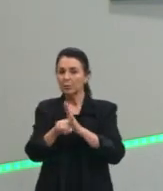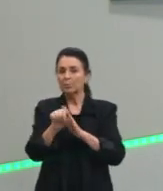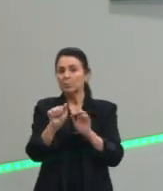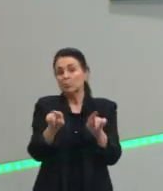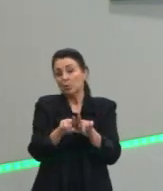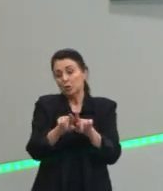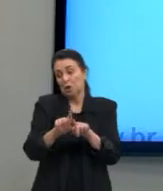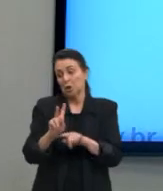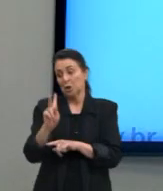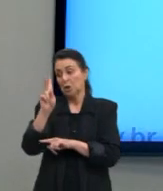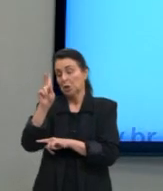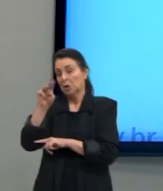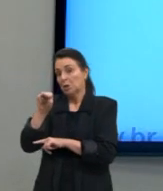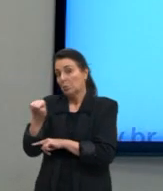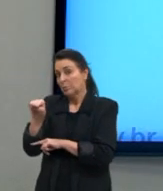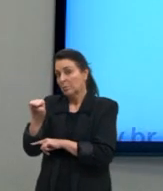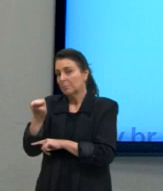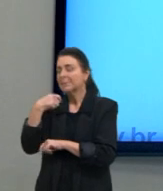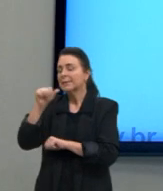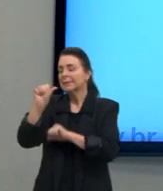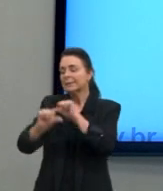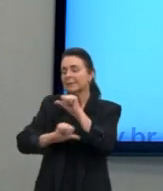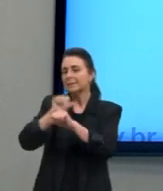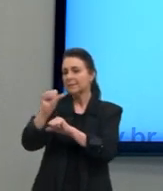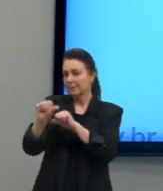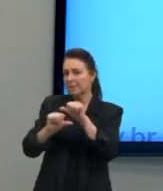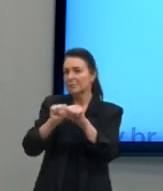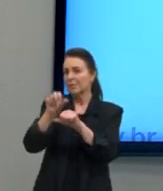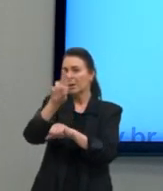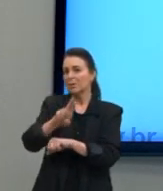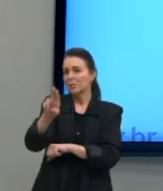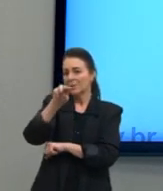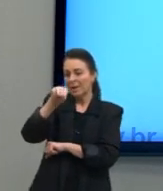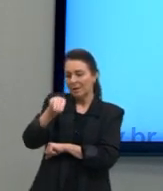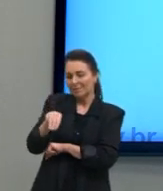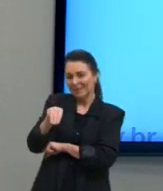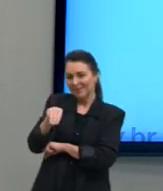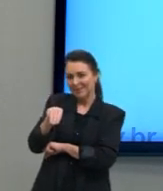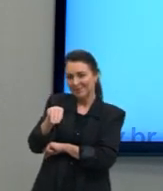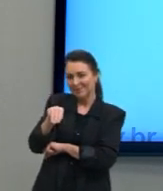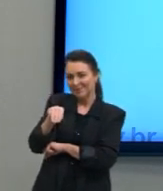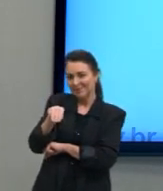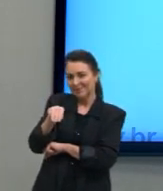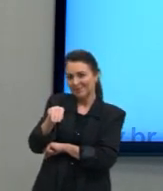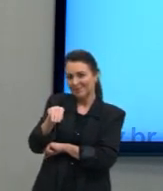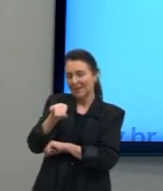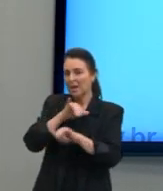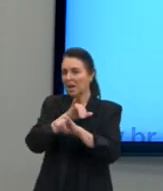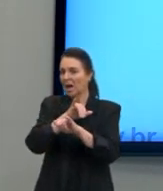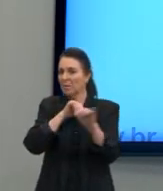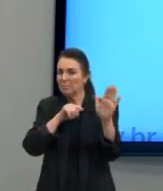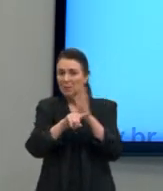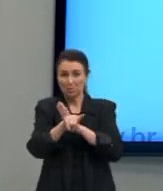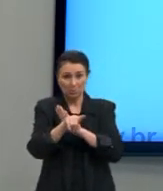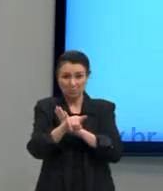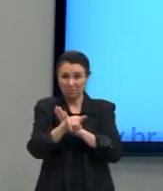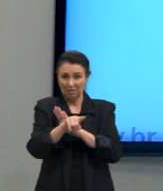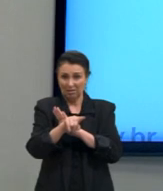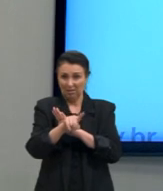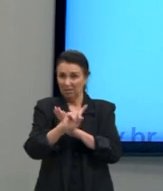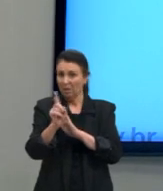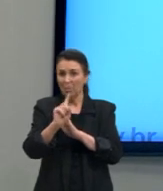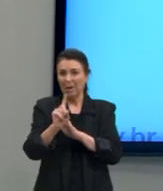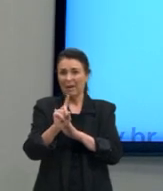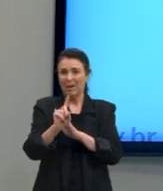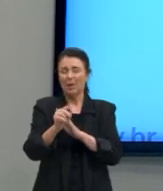quilômetros você vai ter que passar para metros no final e aí o a questão Pode não dizer que a